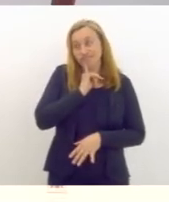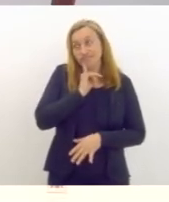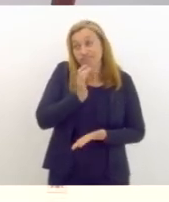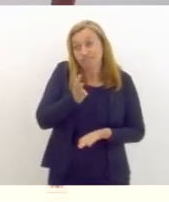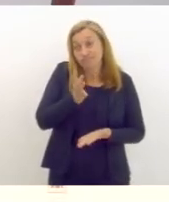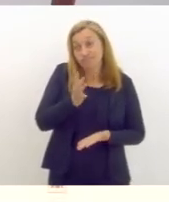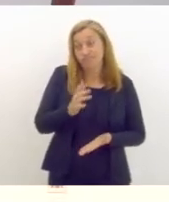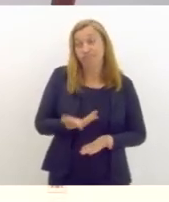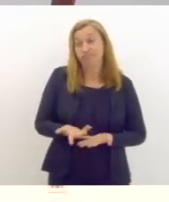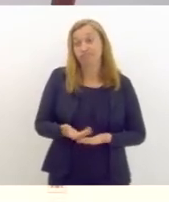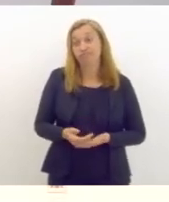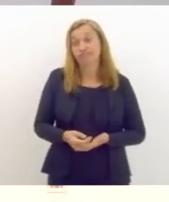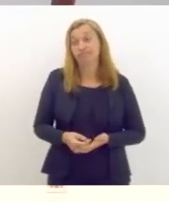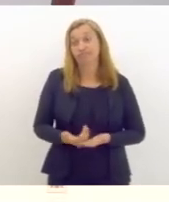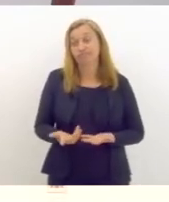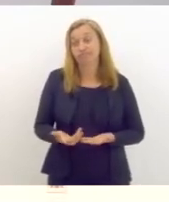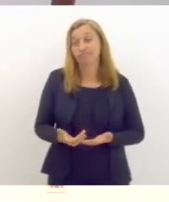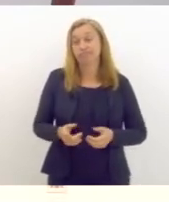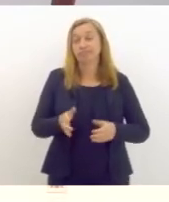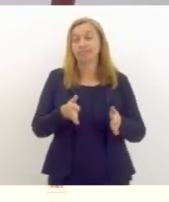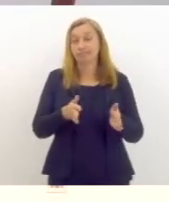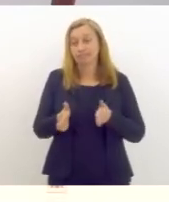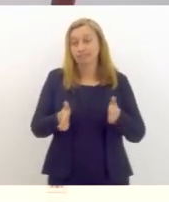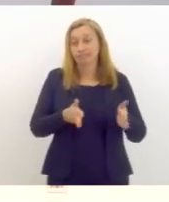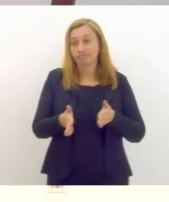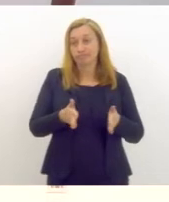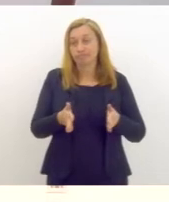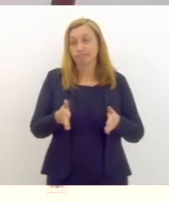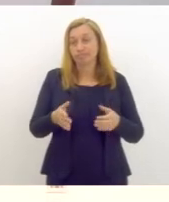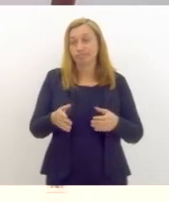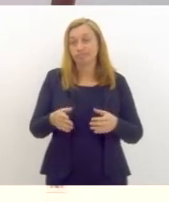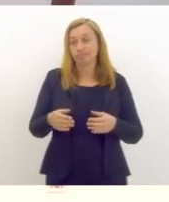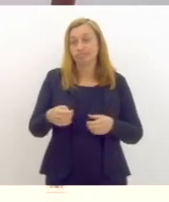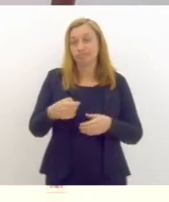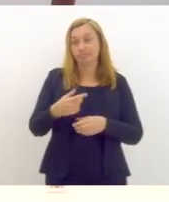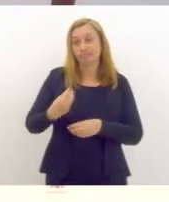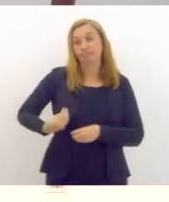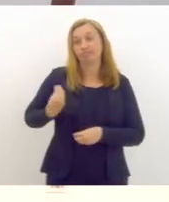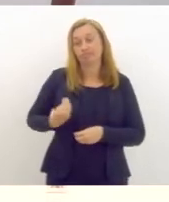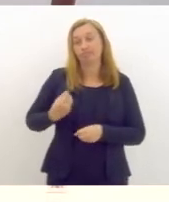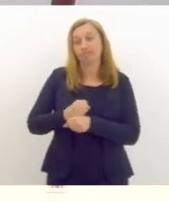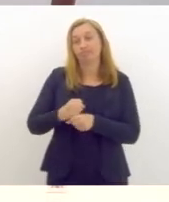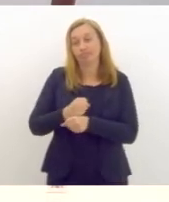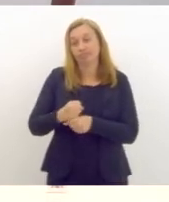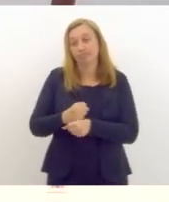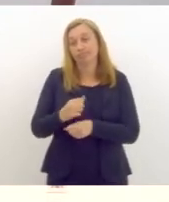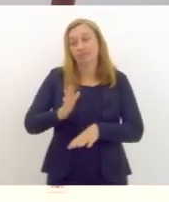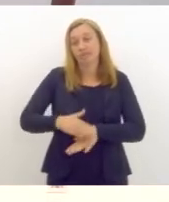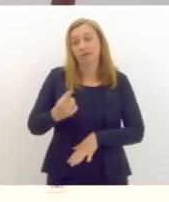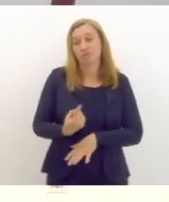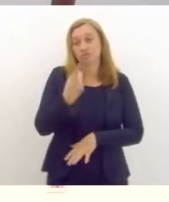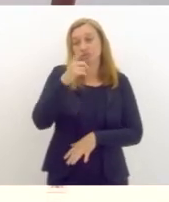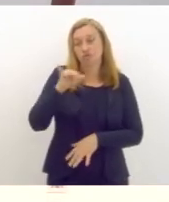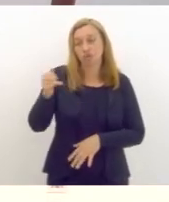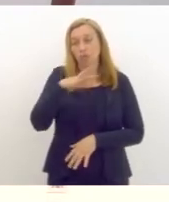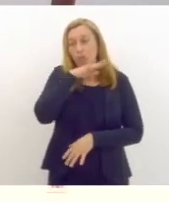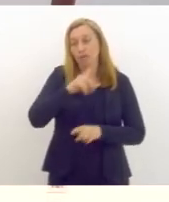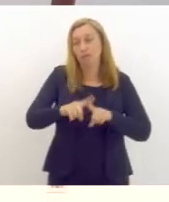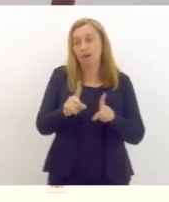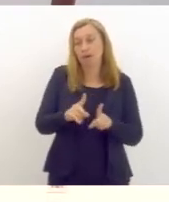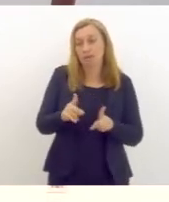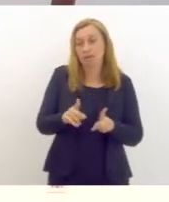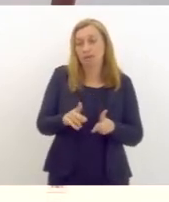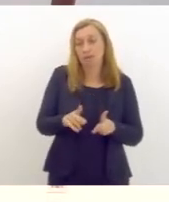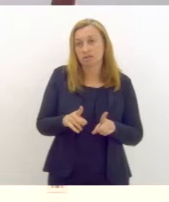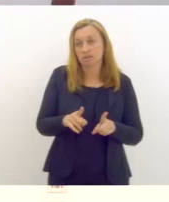desse desse via Cruz que a gente está enfrentando E vocês estão enfrentando há tantos anos felizmente é mais um dia ruim mas por outro lado